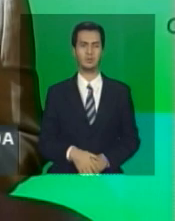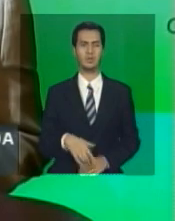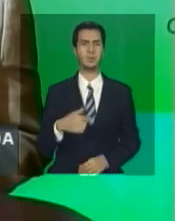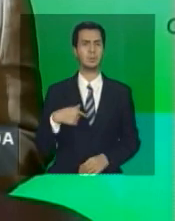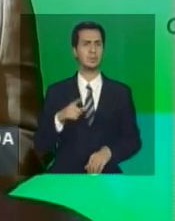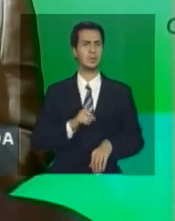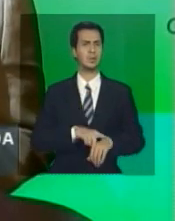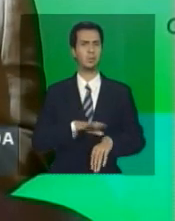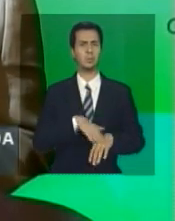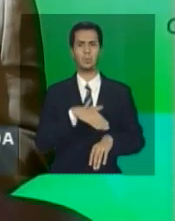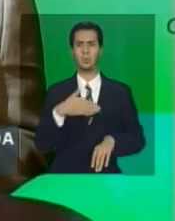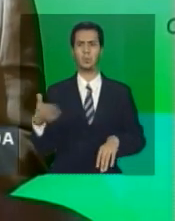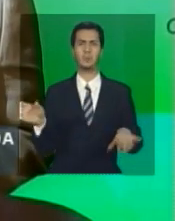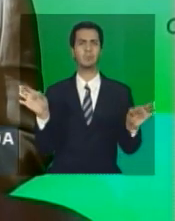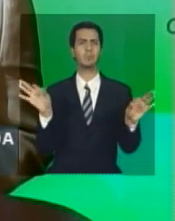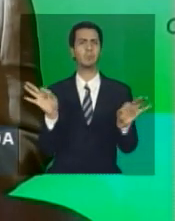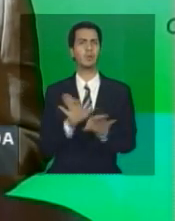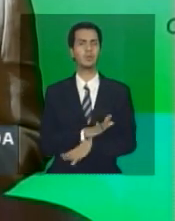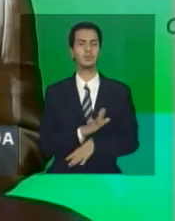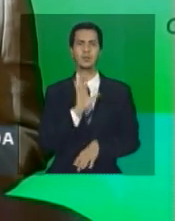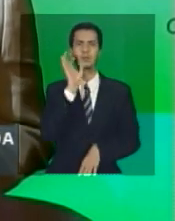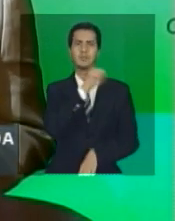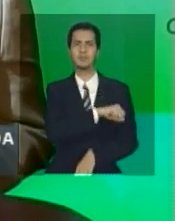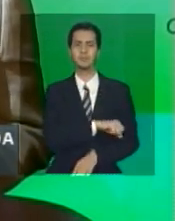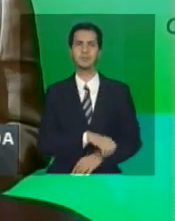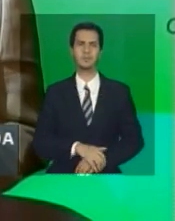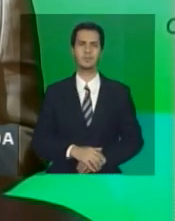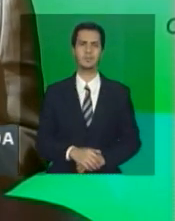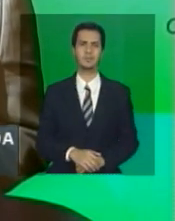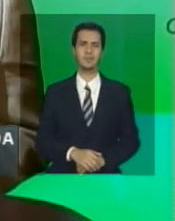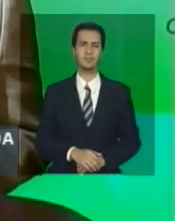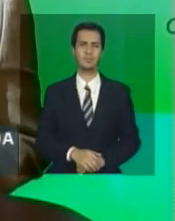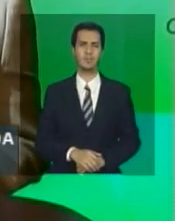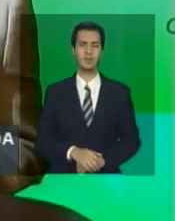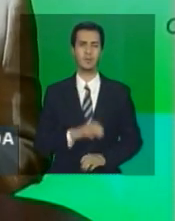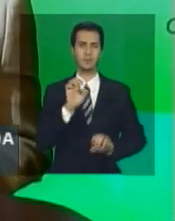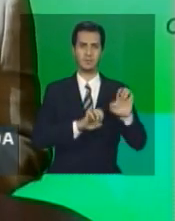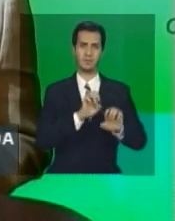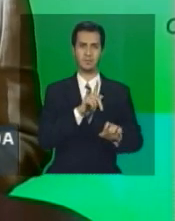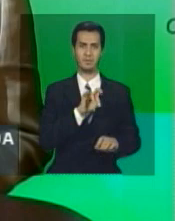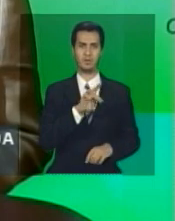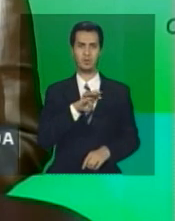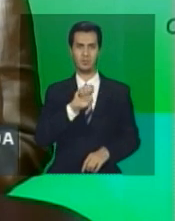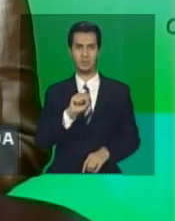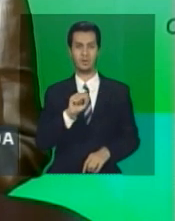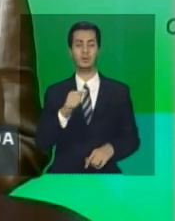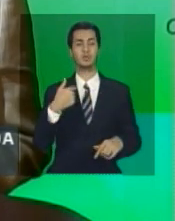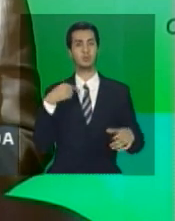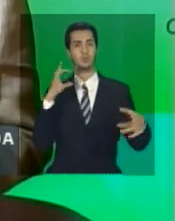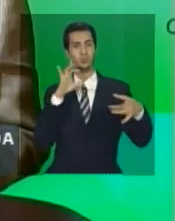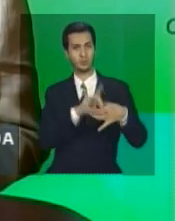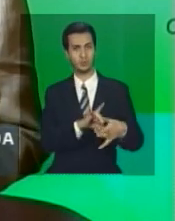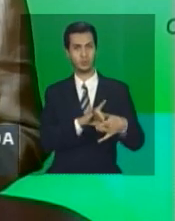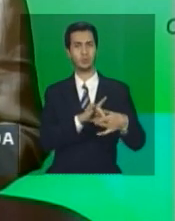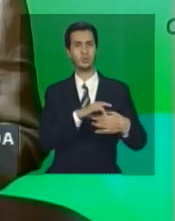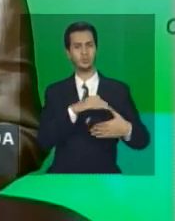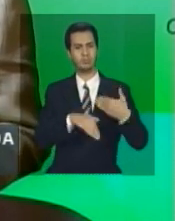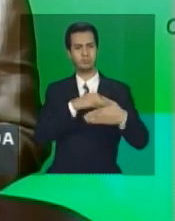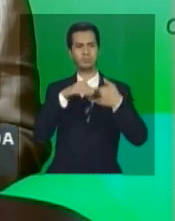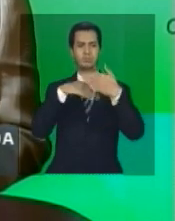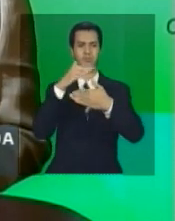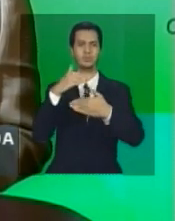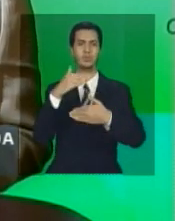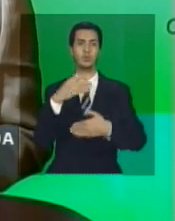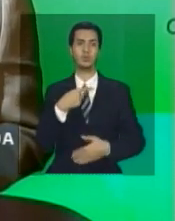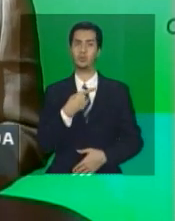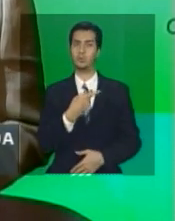passar, mas o tempo passou, sim. Petrobras e eu, nós duas, crescemos juntas. Nós temos praticamente a